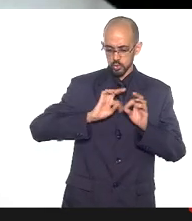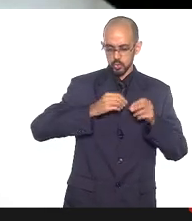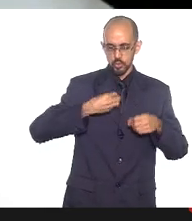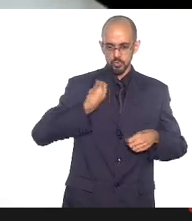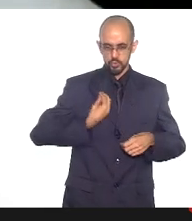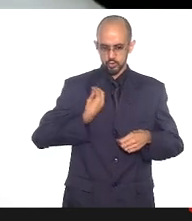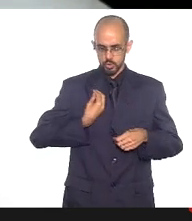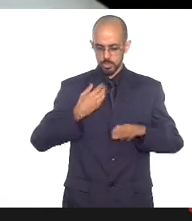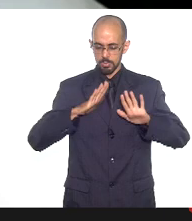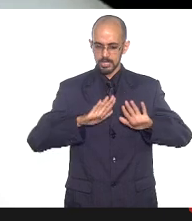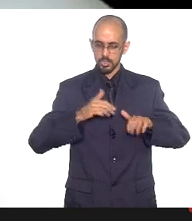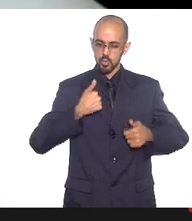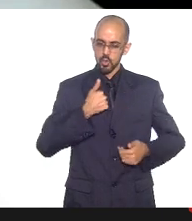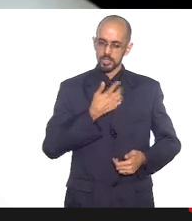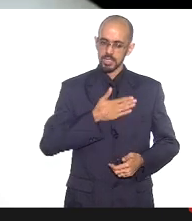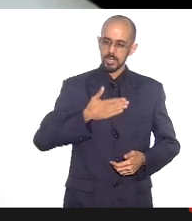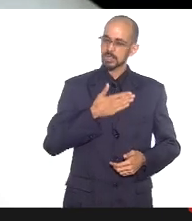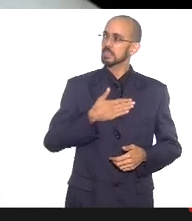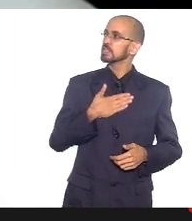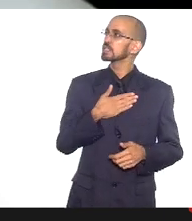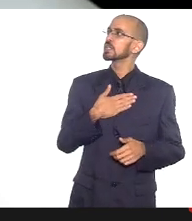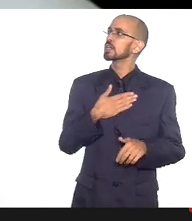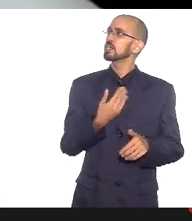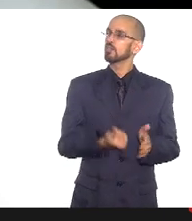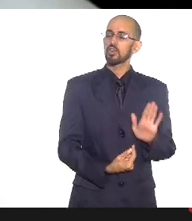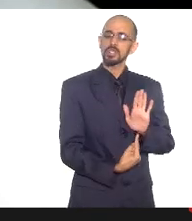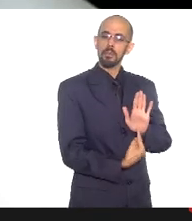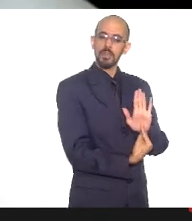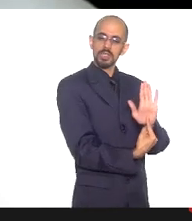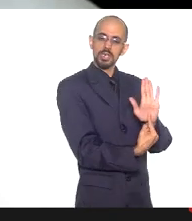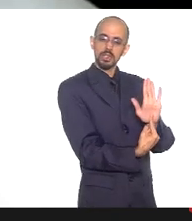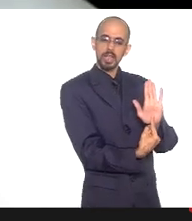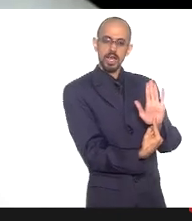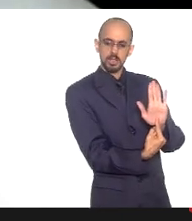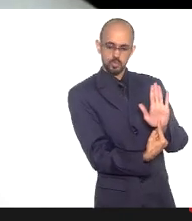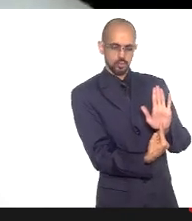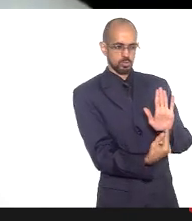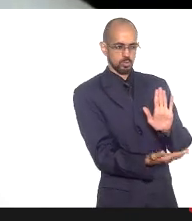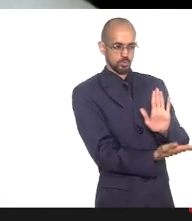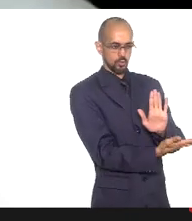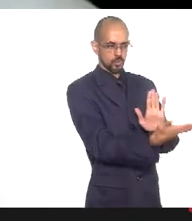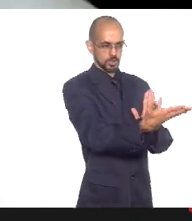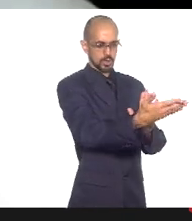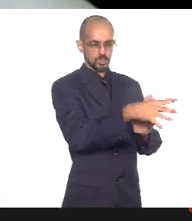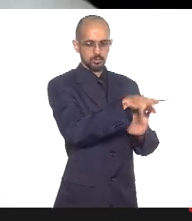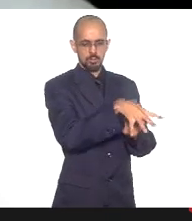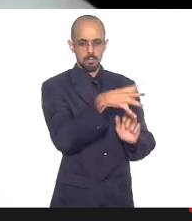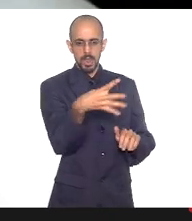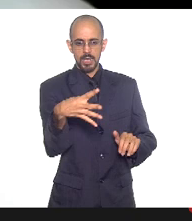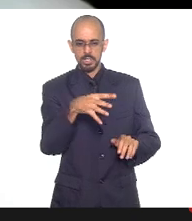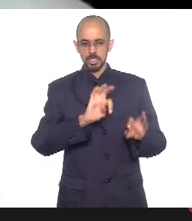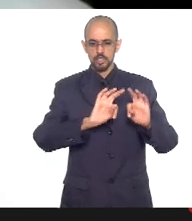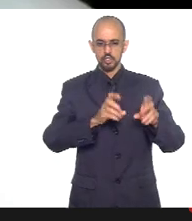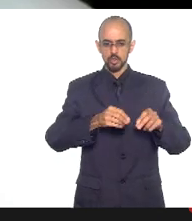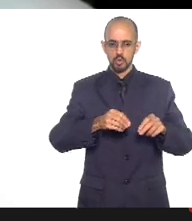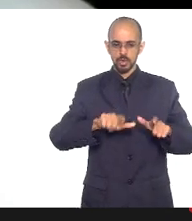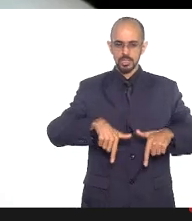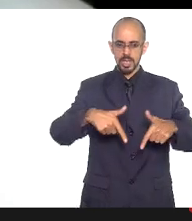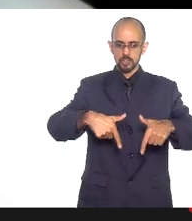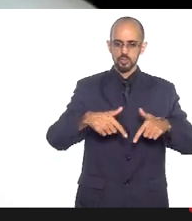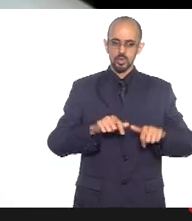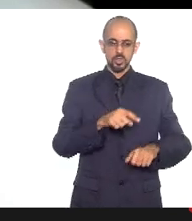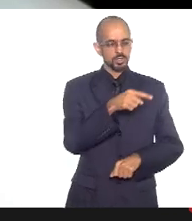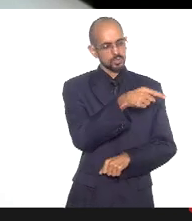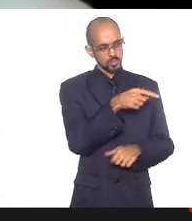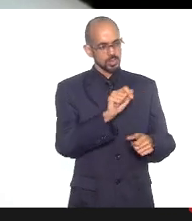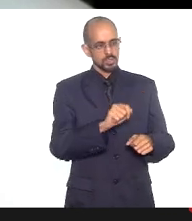apresentada pelas concessionárias, operadoras, etc., uma planilha das ações que elas respondem